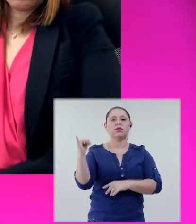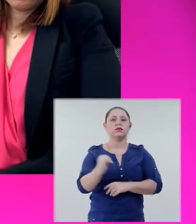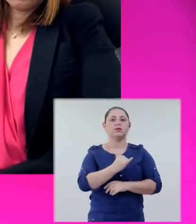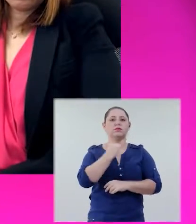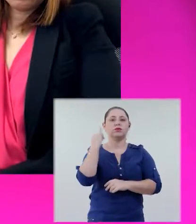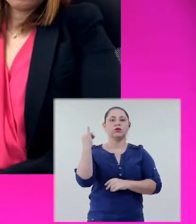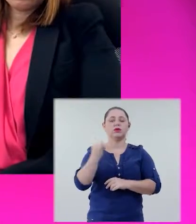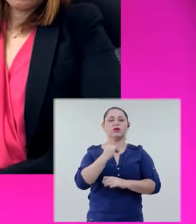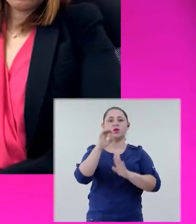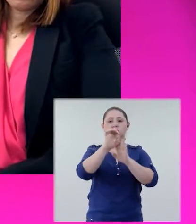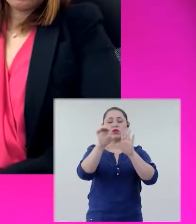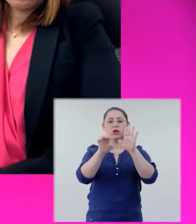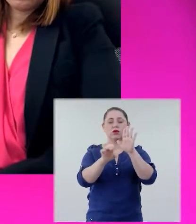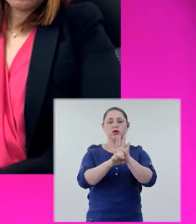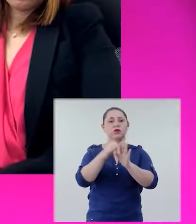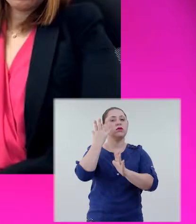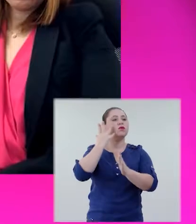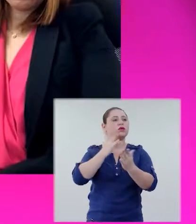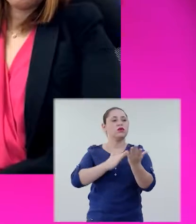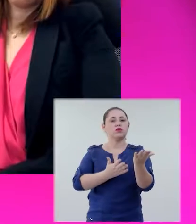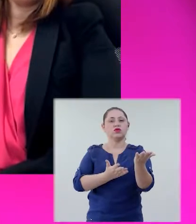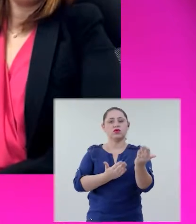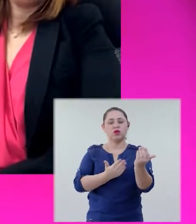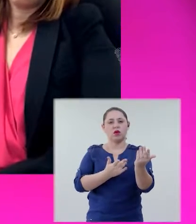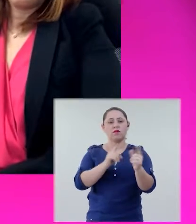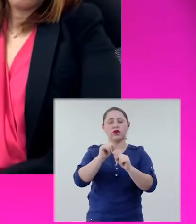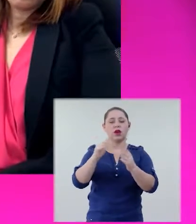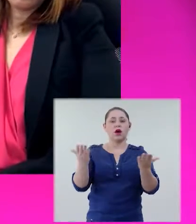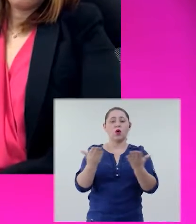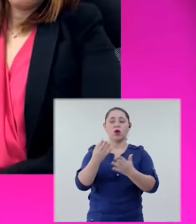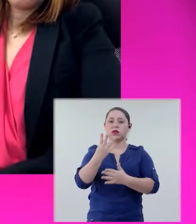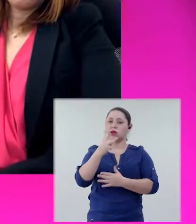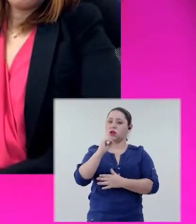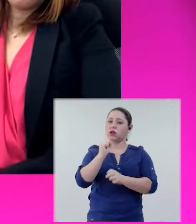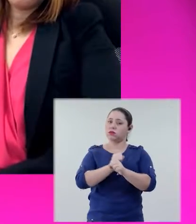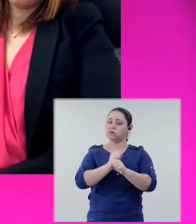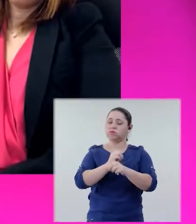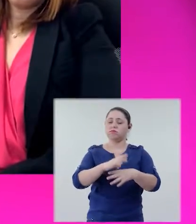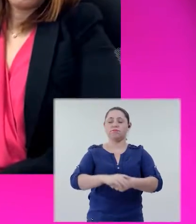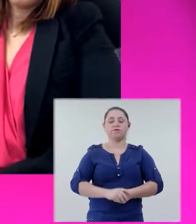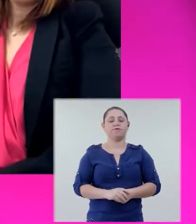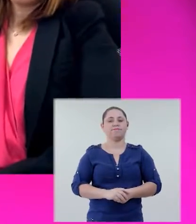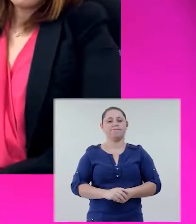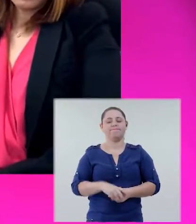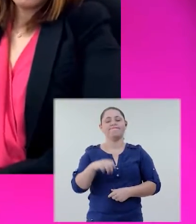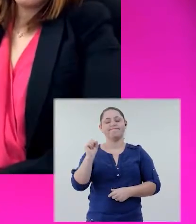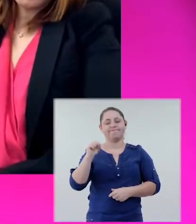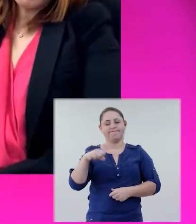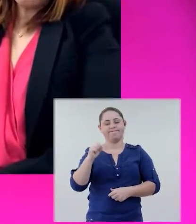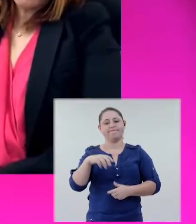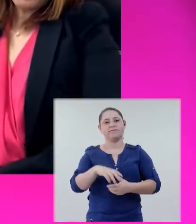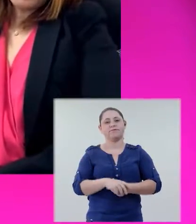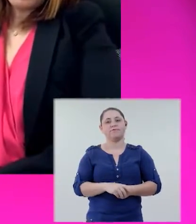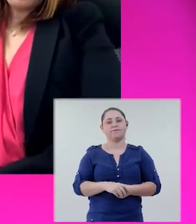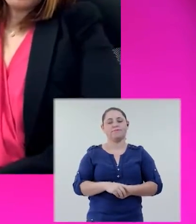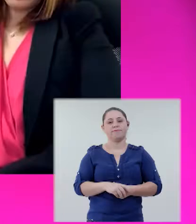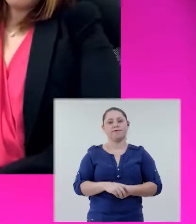a importância do Estatuto da Criança e do Adolescente, que completou 30 anos. Sim,